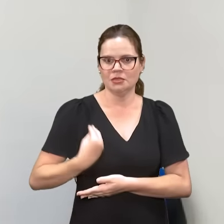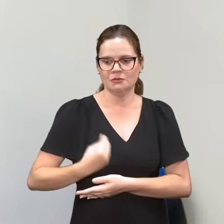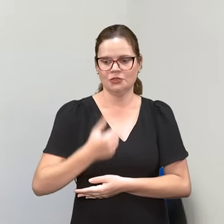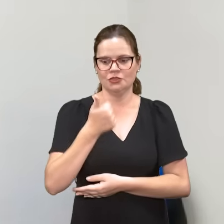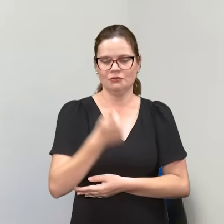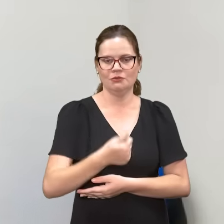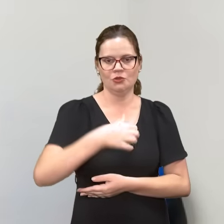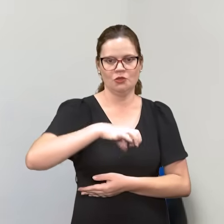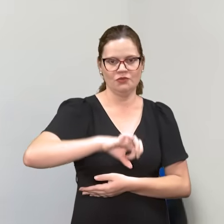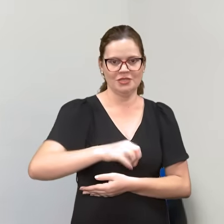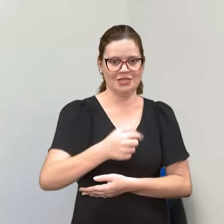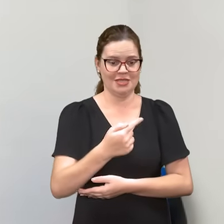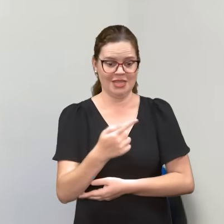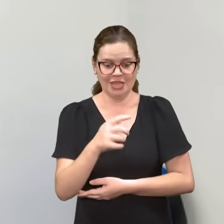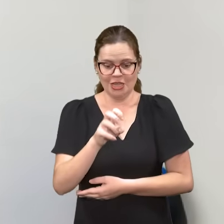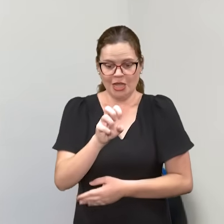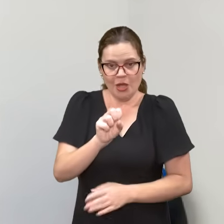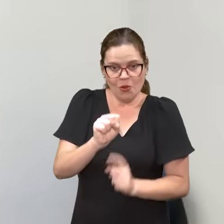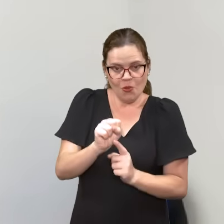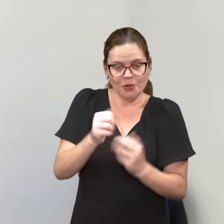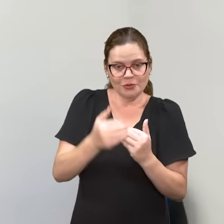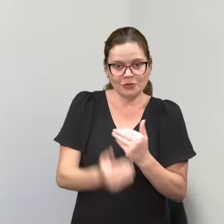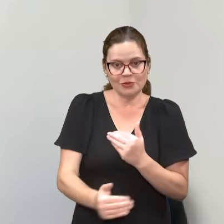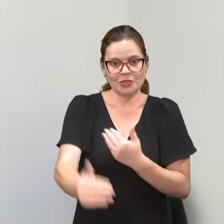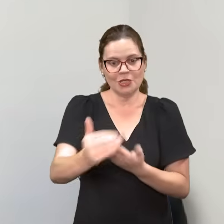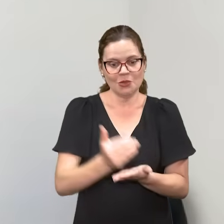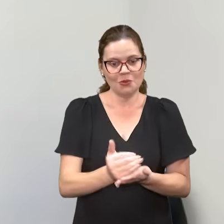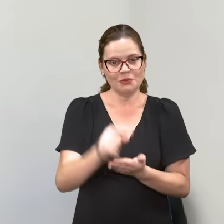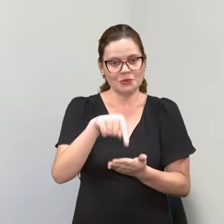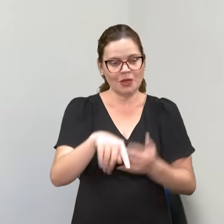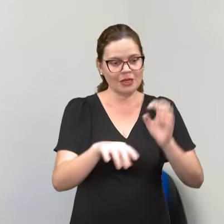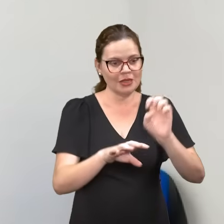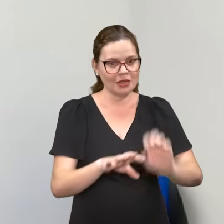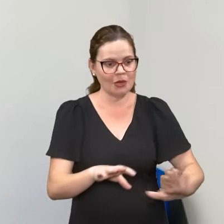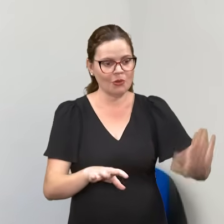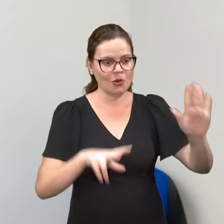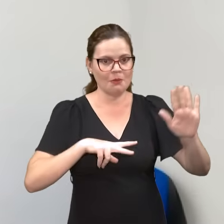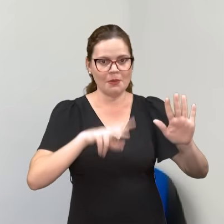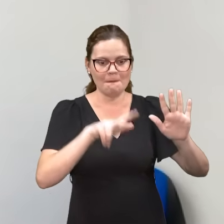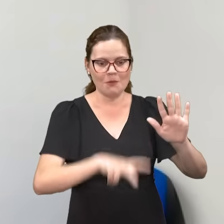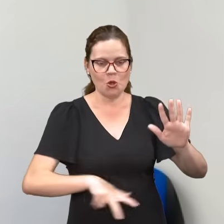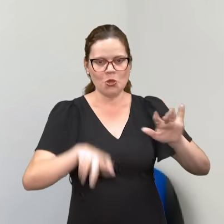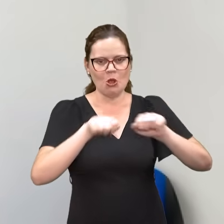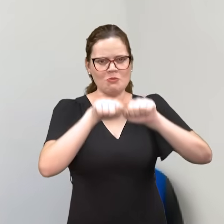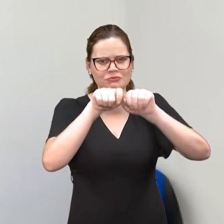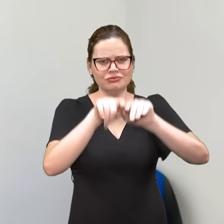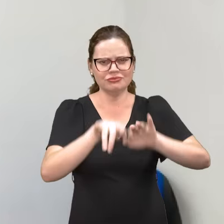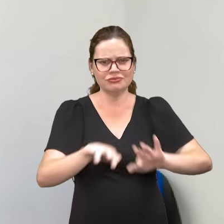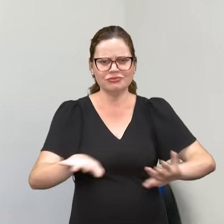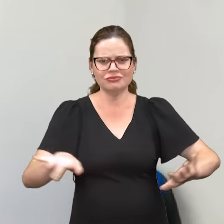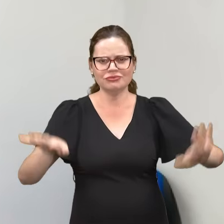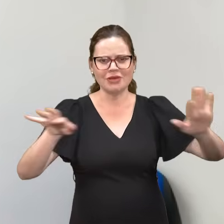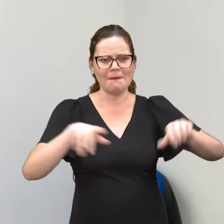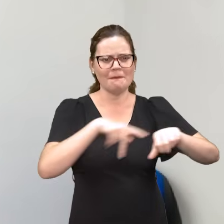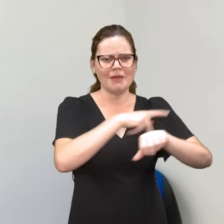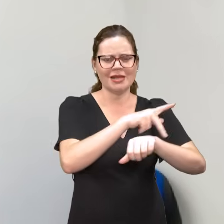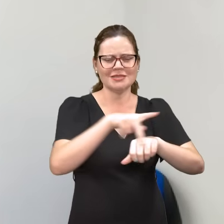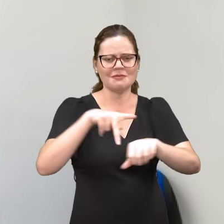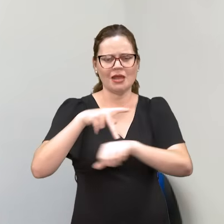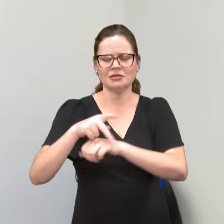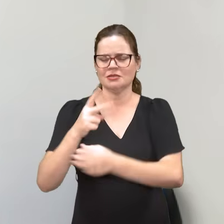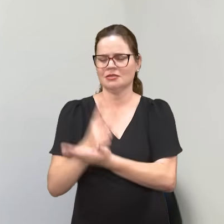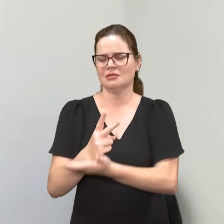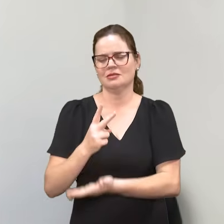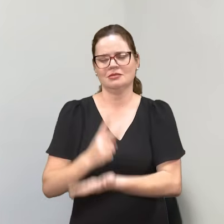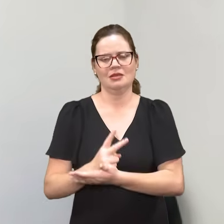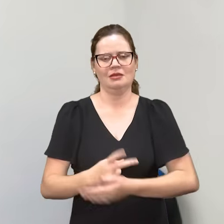desde 1978, quando a obra começava a dar os seus primeiros passos em Portugal e se alastrou, foi pelos diversos países.